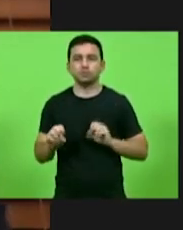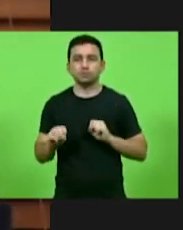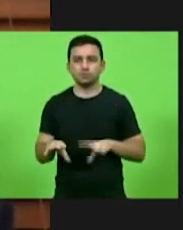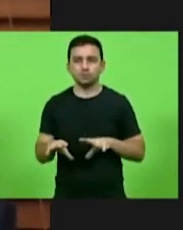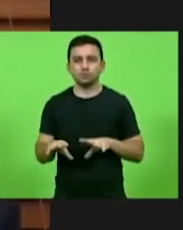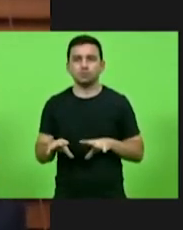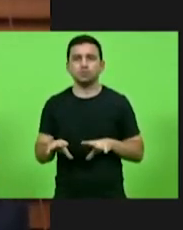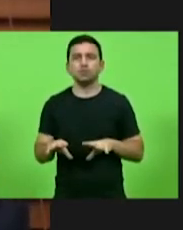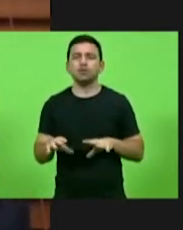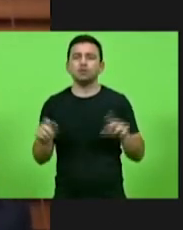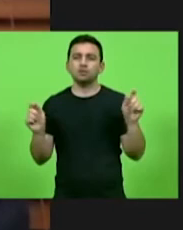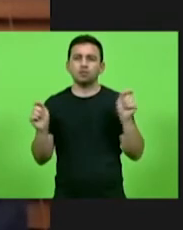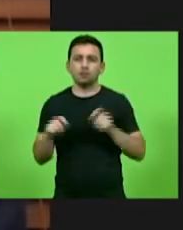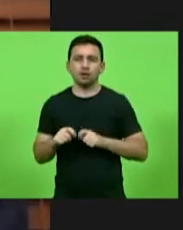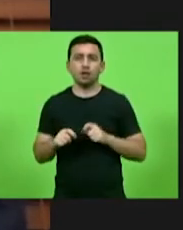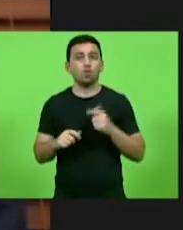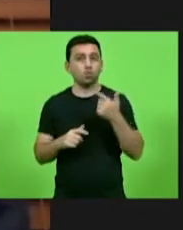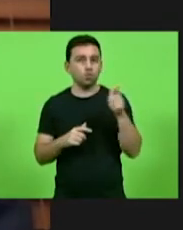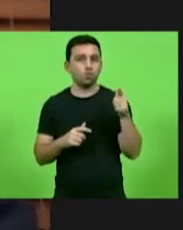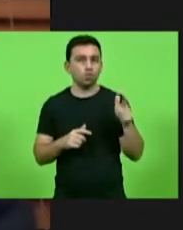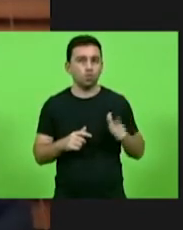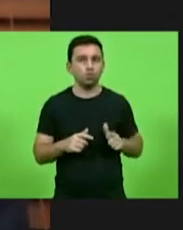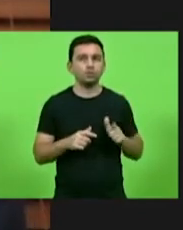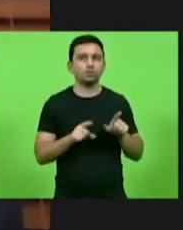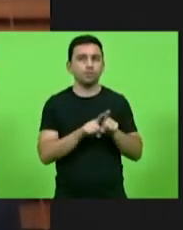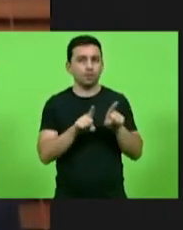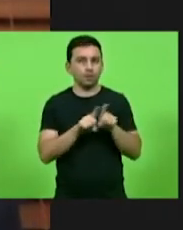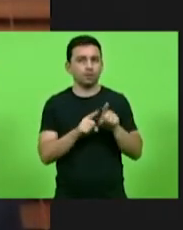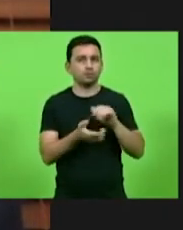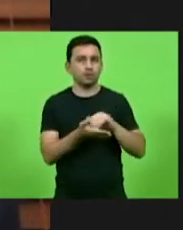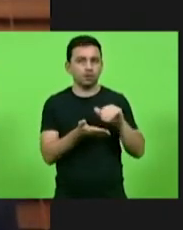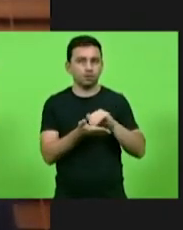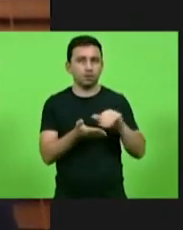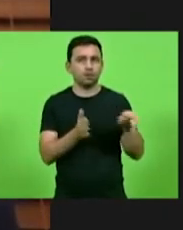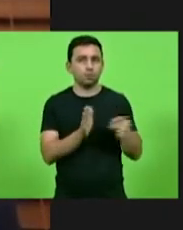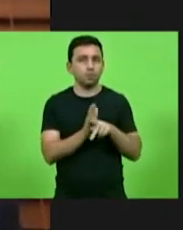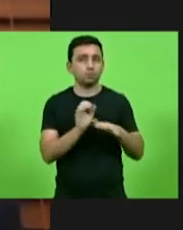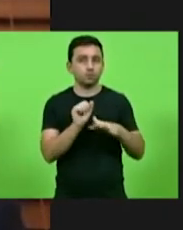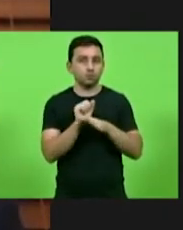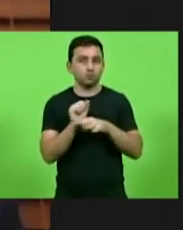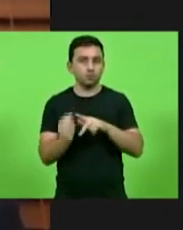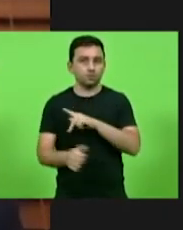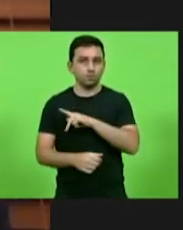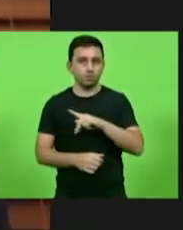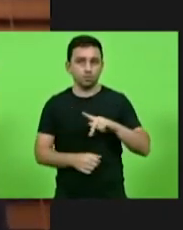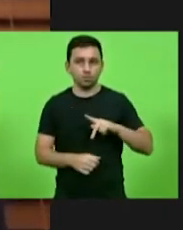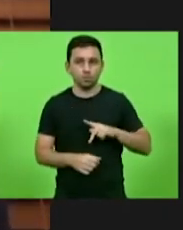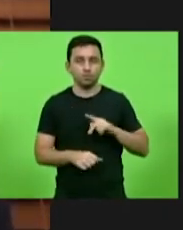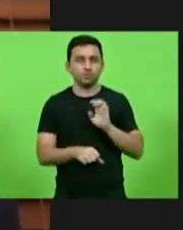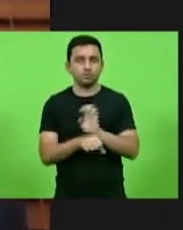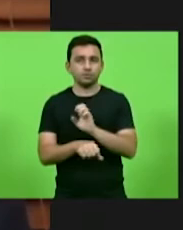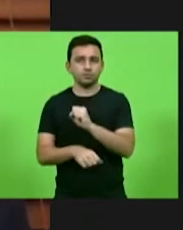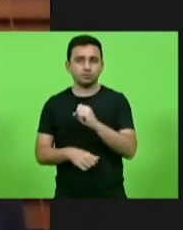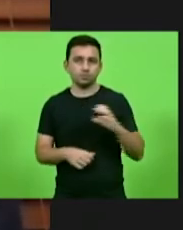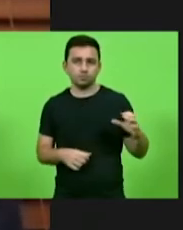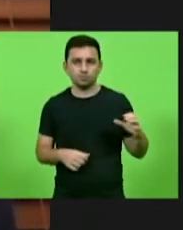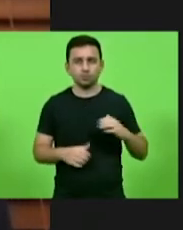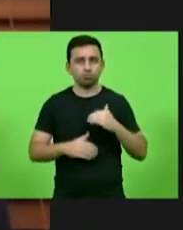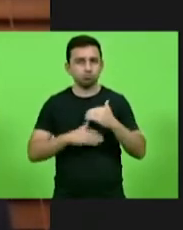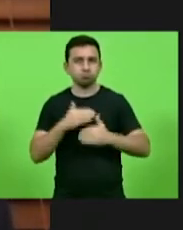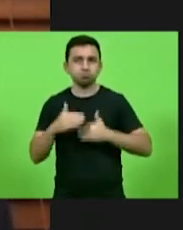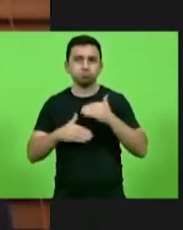de que, com outras secretarias, como a Secretaria de Segurança Pública do Estado, possa construir,